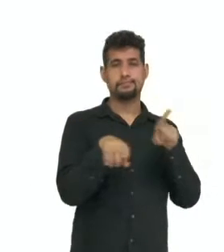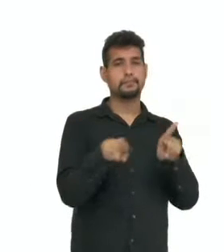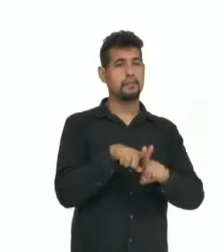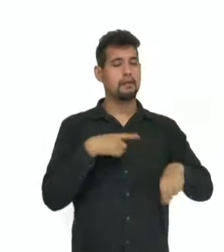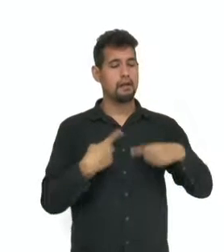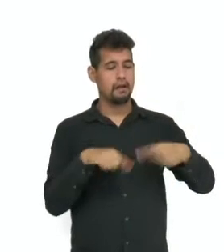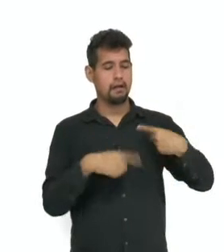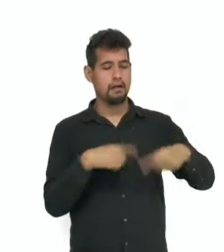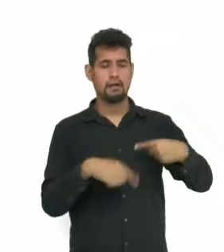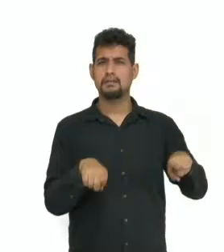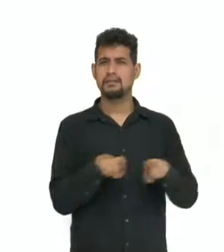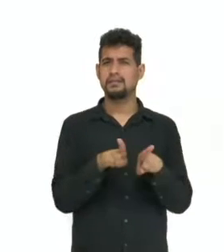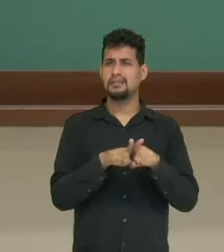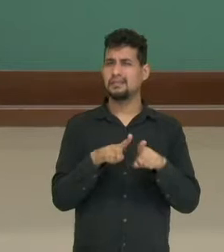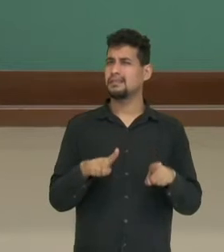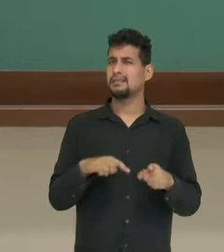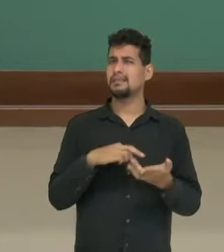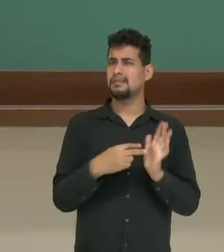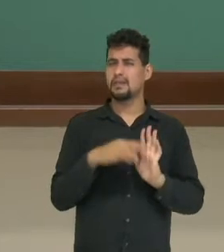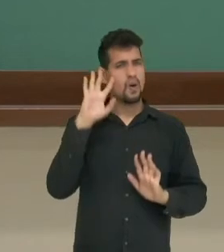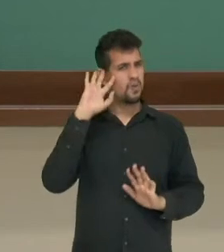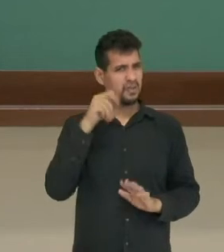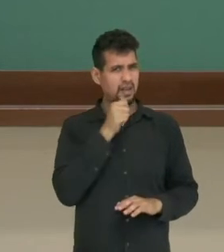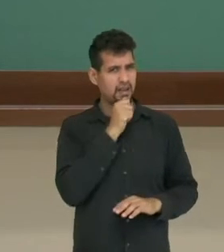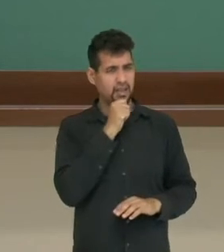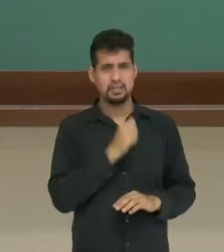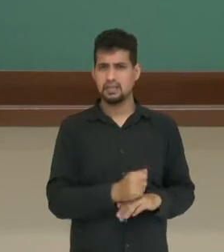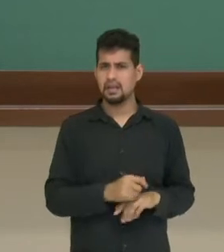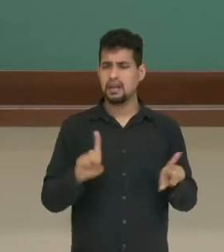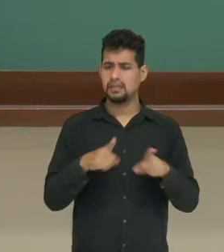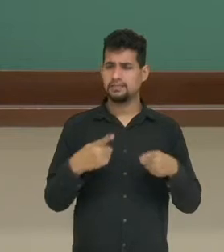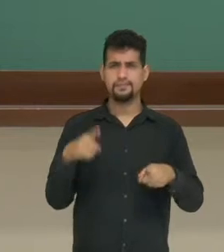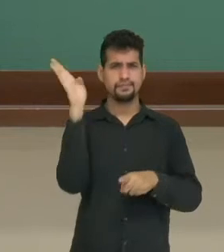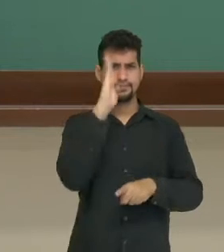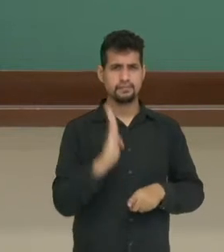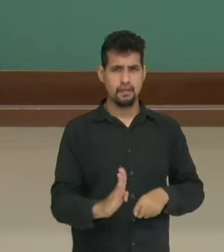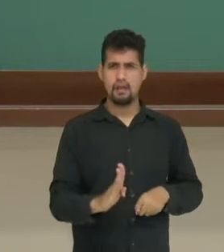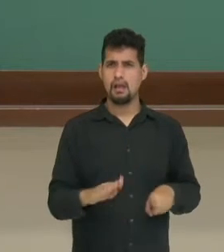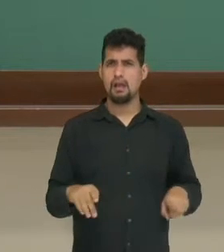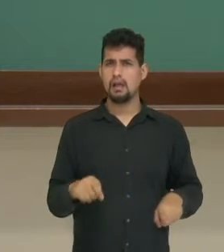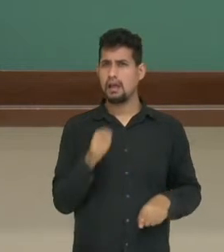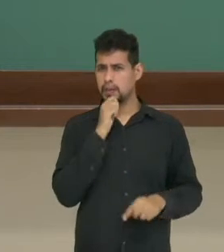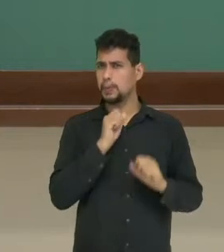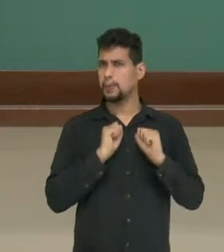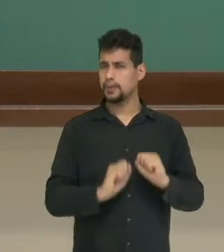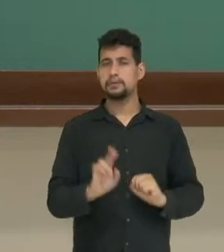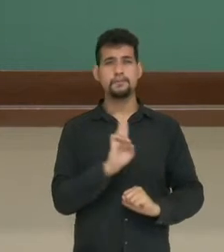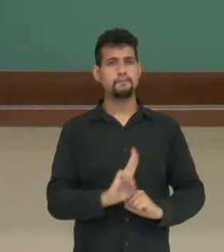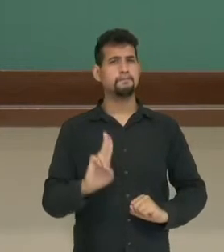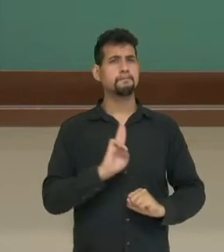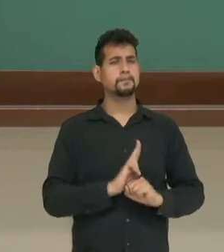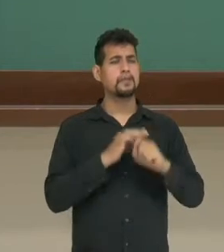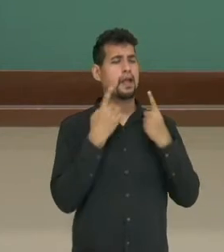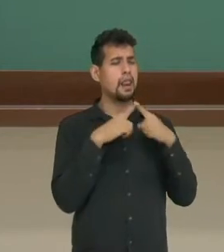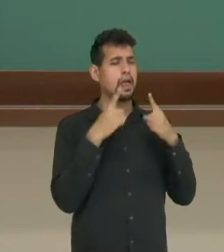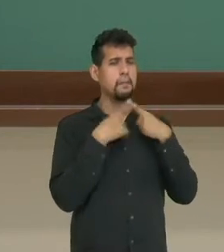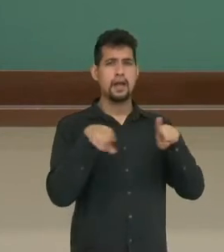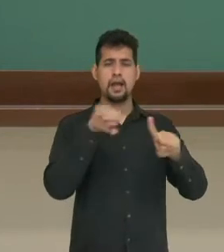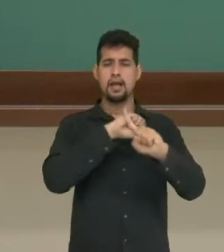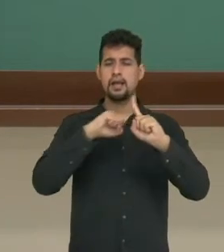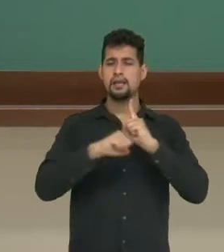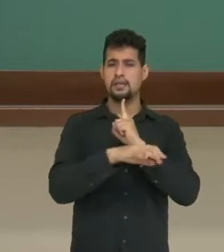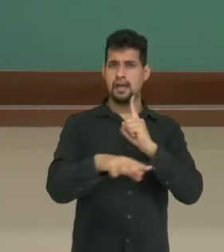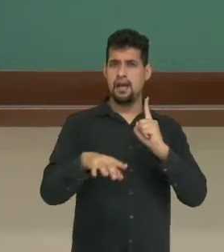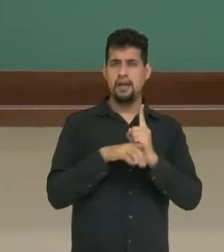política. Será que isso ainda acontece? As músicas no Brasil ainda podem ser usadas como instrumentos de crítica social?